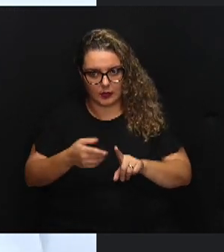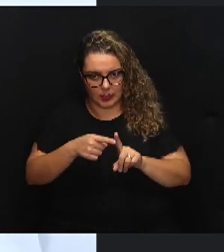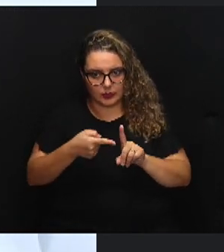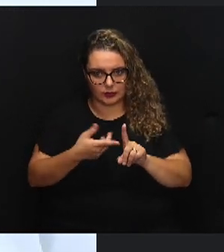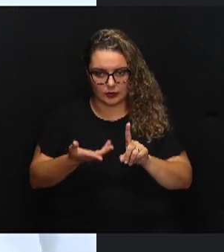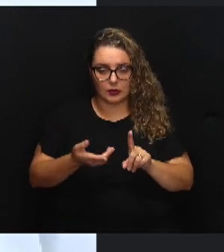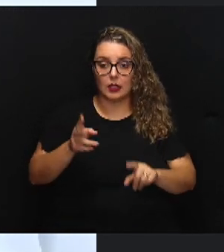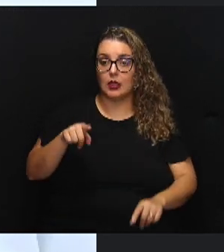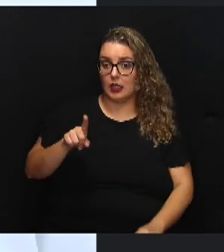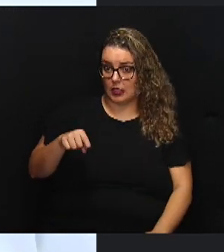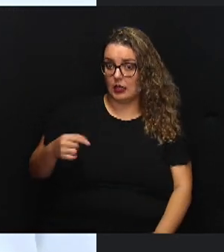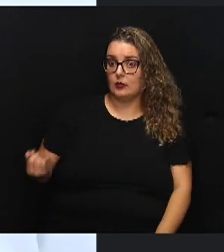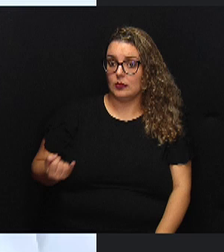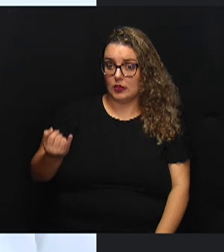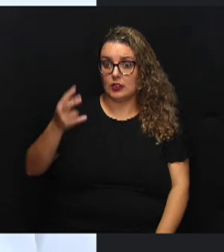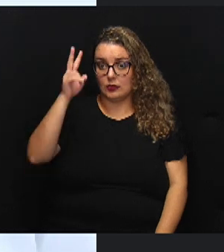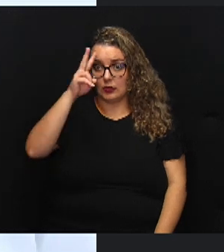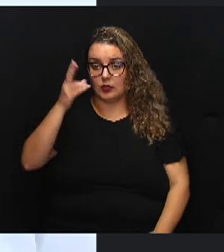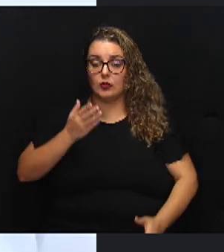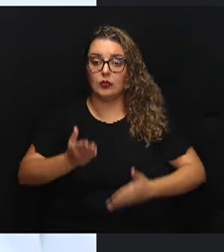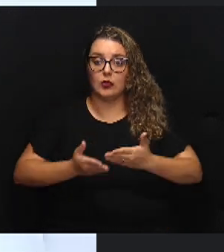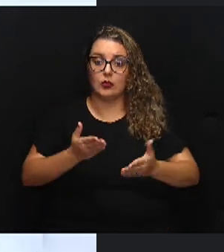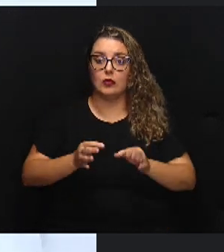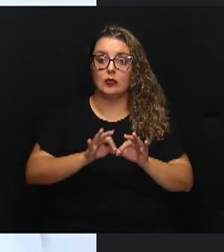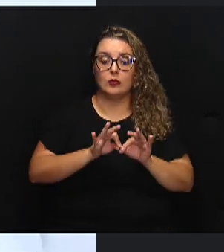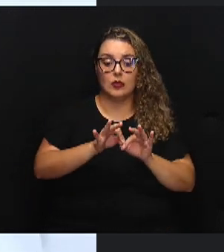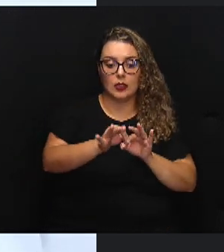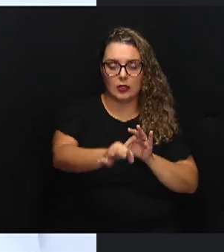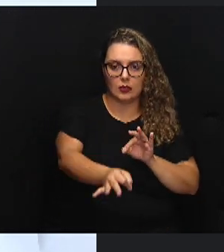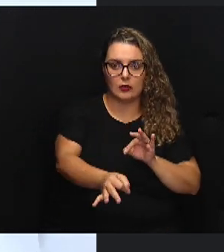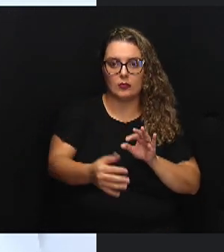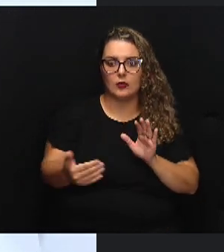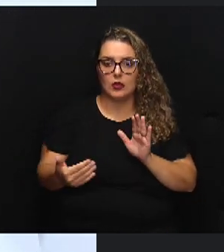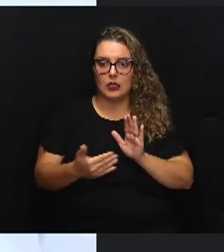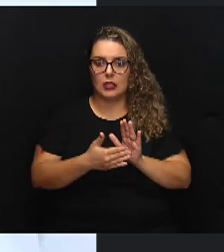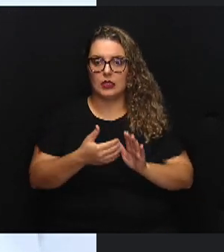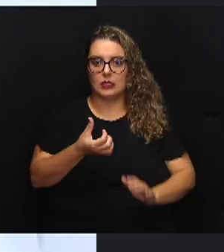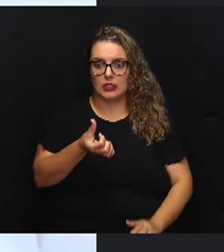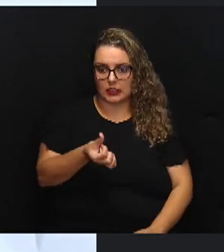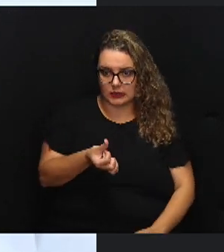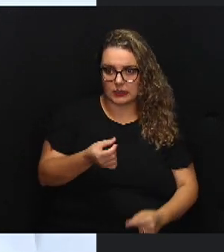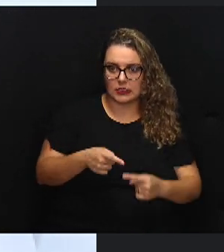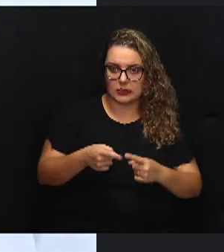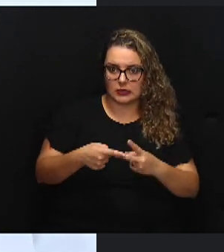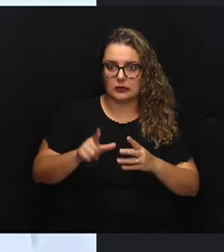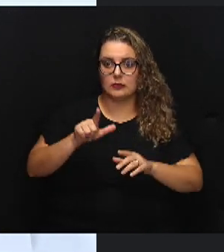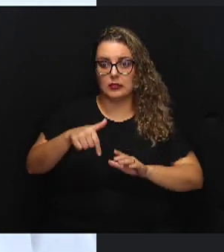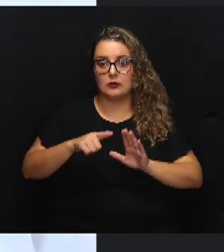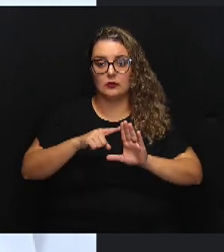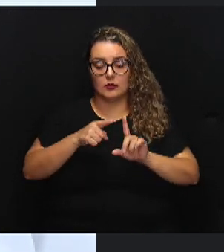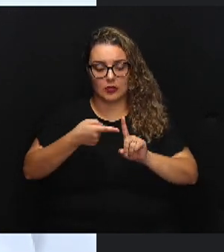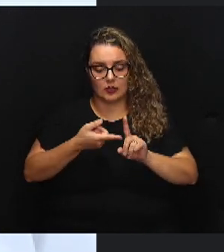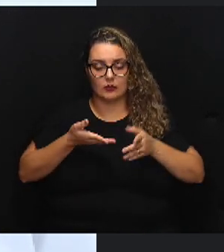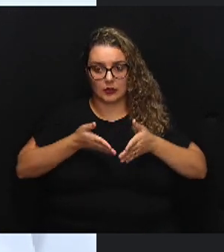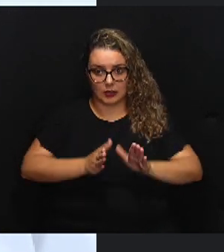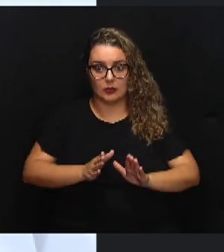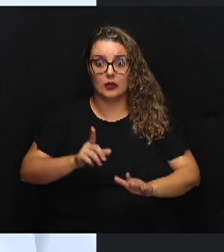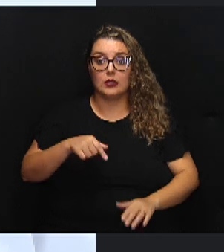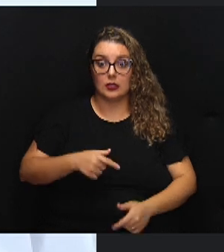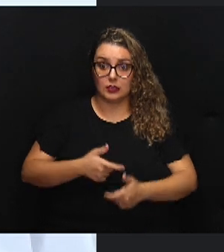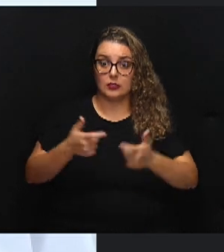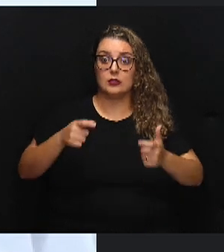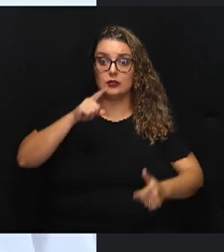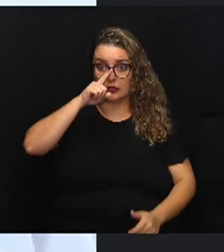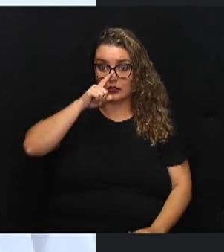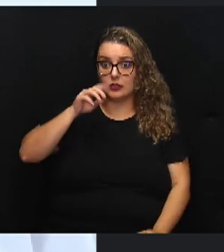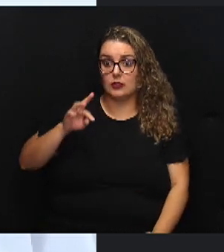importante lembrar que o tratamento ele deve ser estendido por até 6 semanas depois do parto, que é um período também de grande risco de